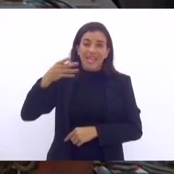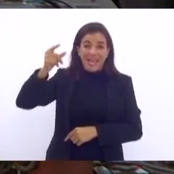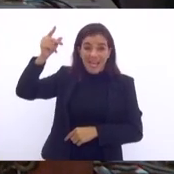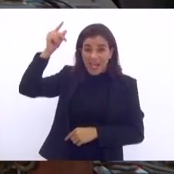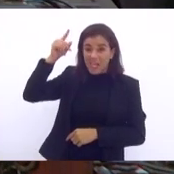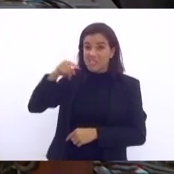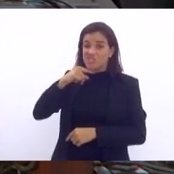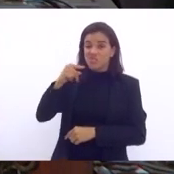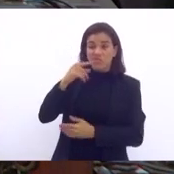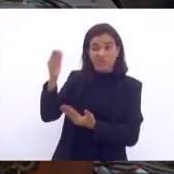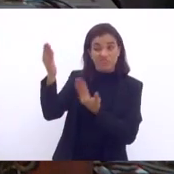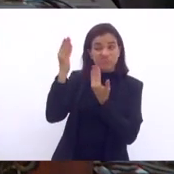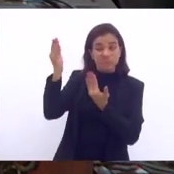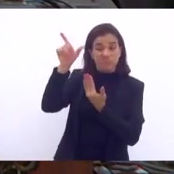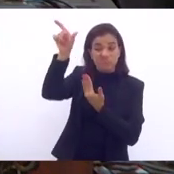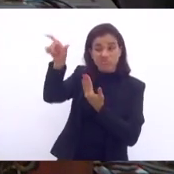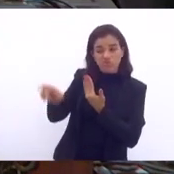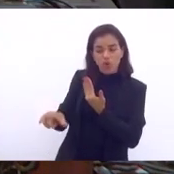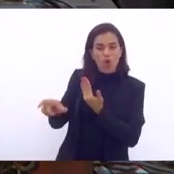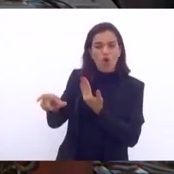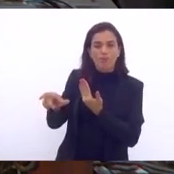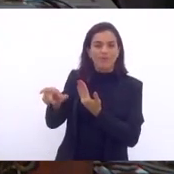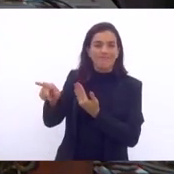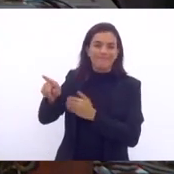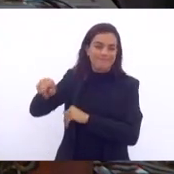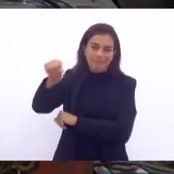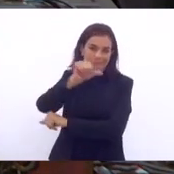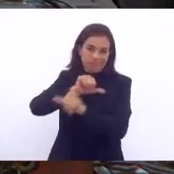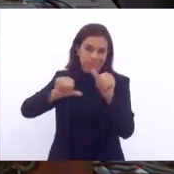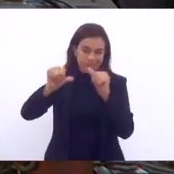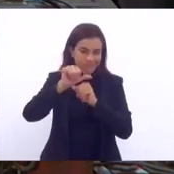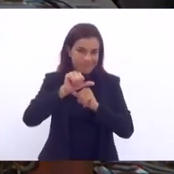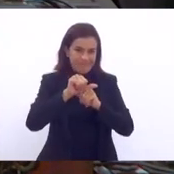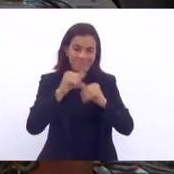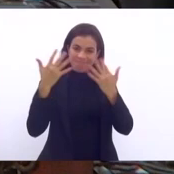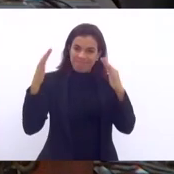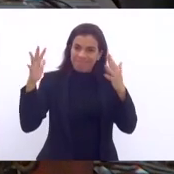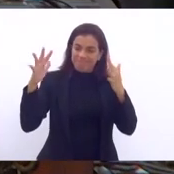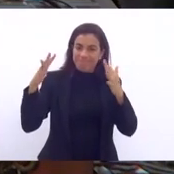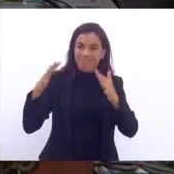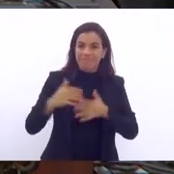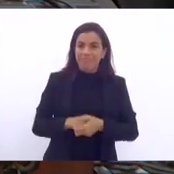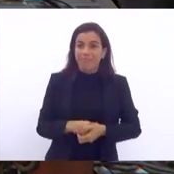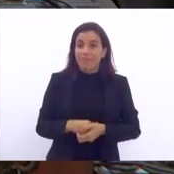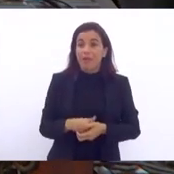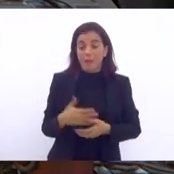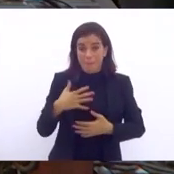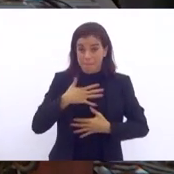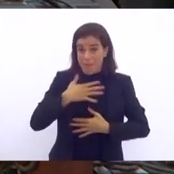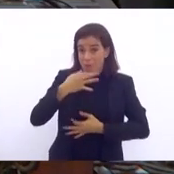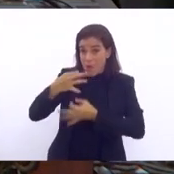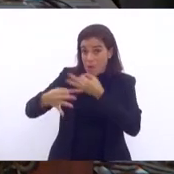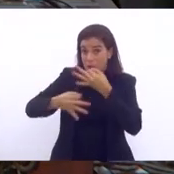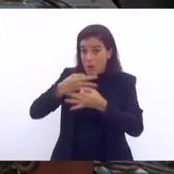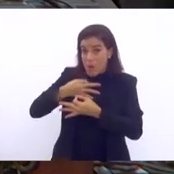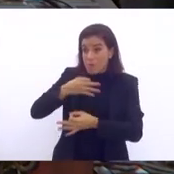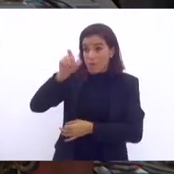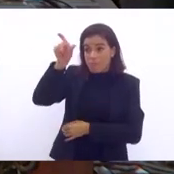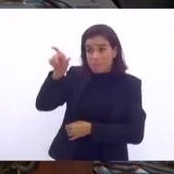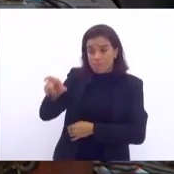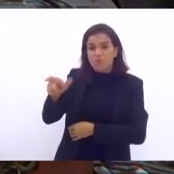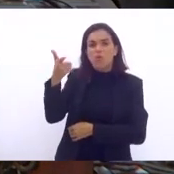eram merecedoras. E eu quero aqui publicamente dizer, ao menos na minha humilde opinião, que eu acho que você tem conseguido fazer isso com